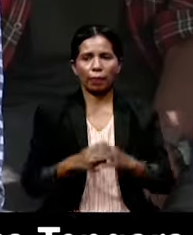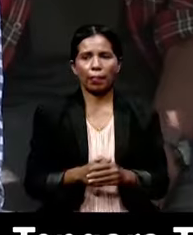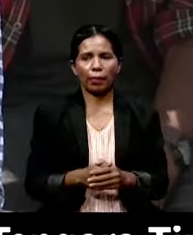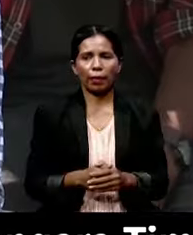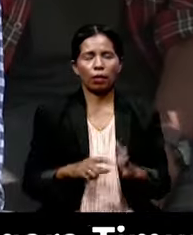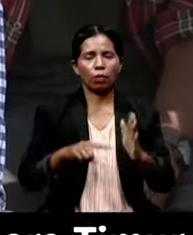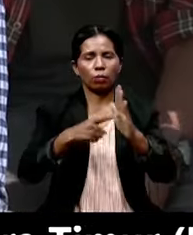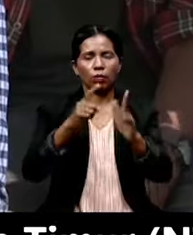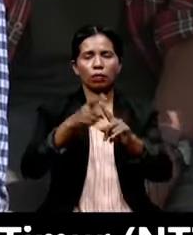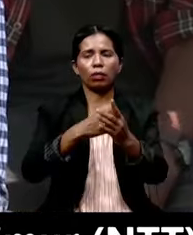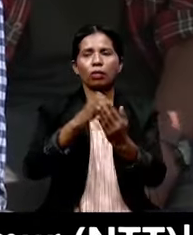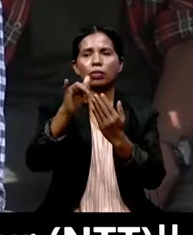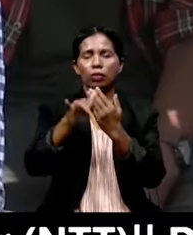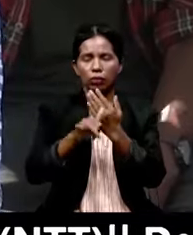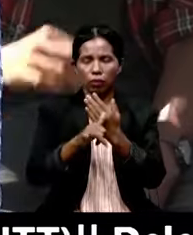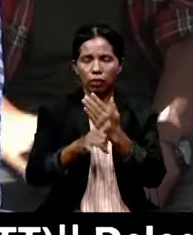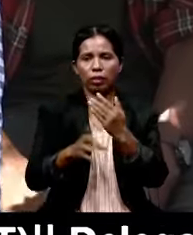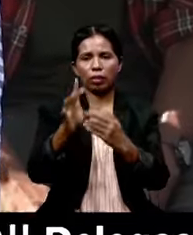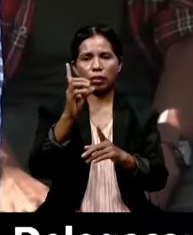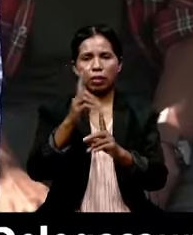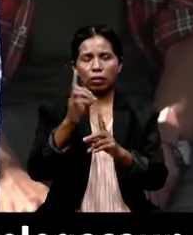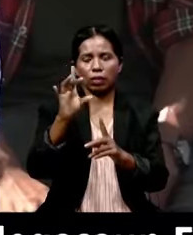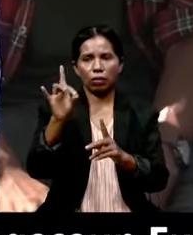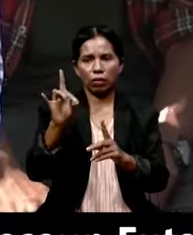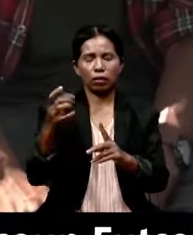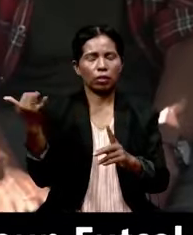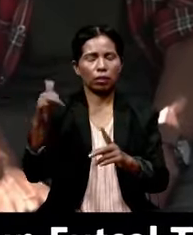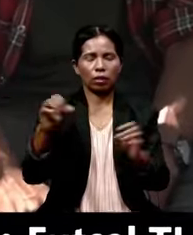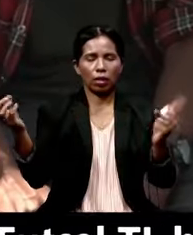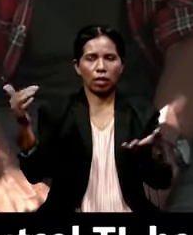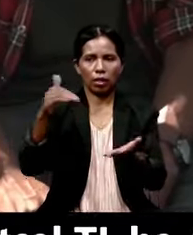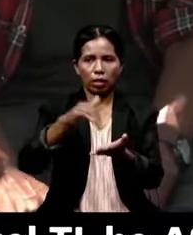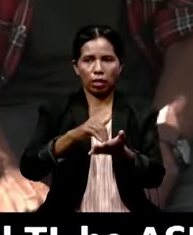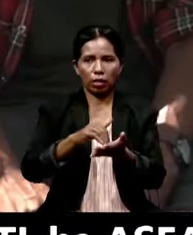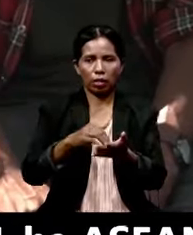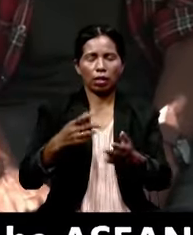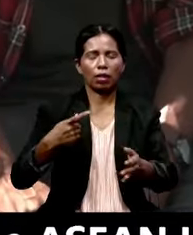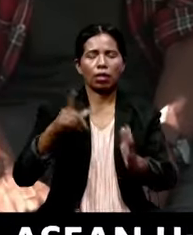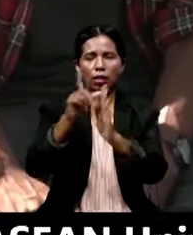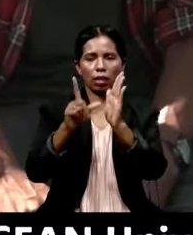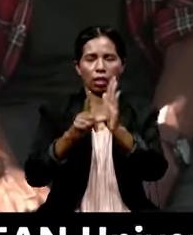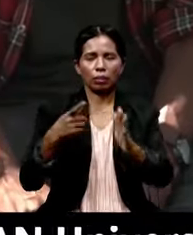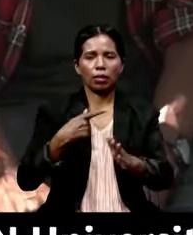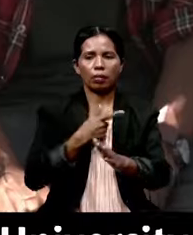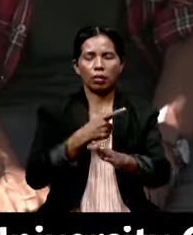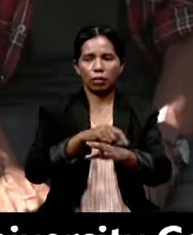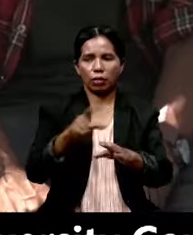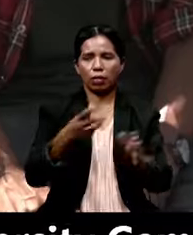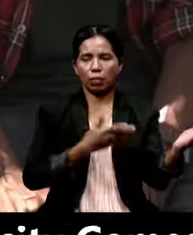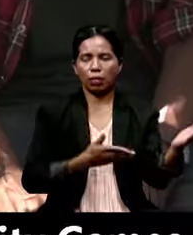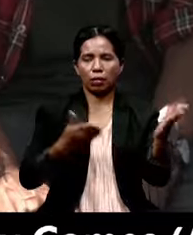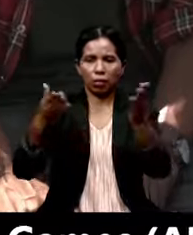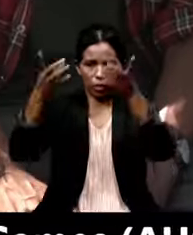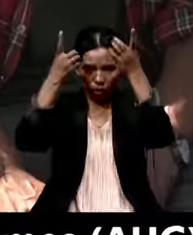kahu fulanzuilo dia 8 quando ser la La reativa a minha contrato e resolução parlamento nia. Mas que a melhor relação parlamento decisão,